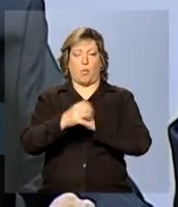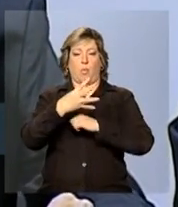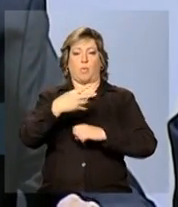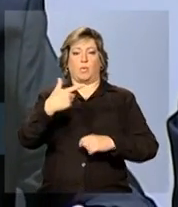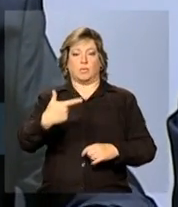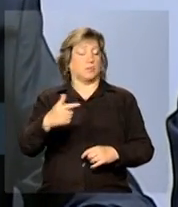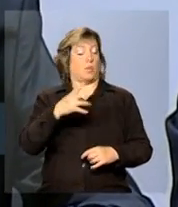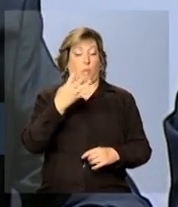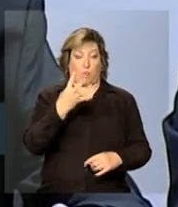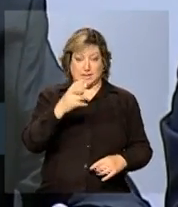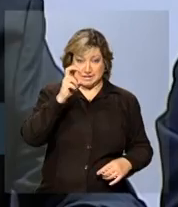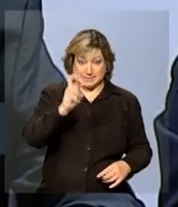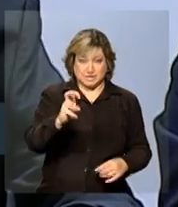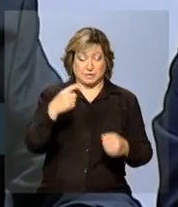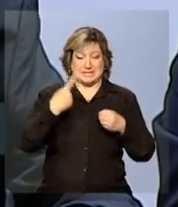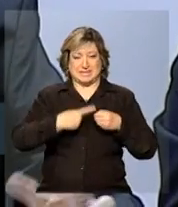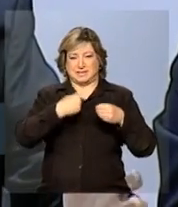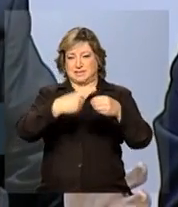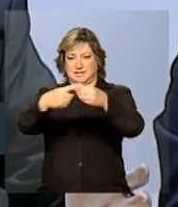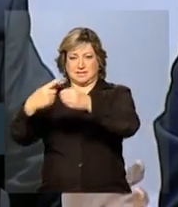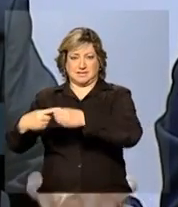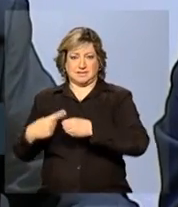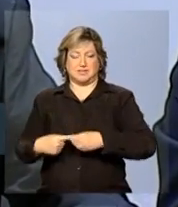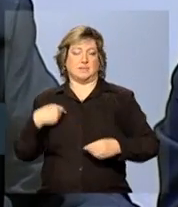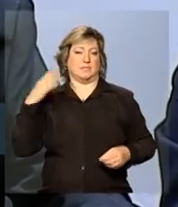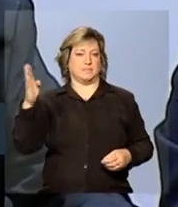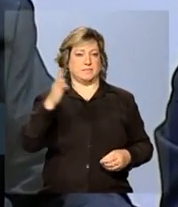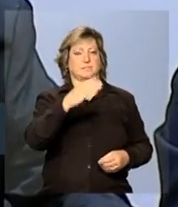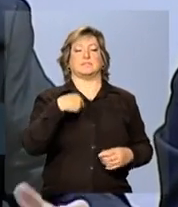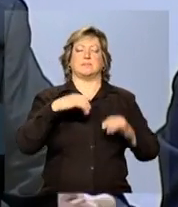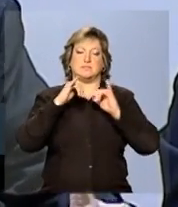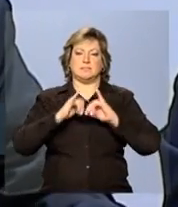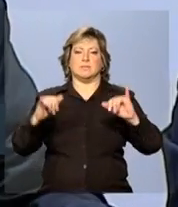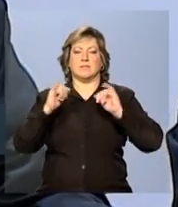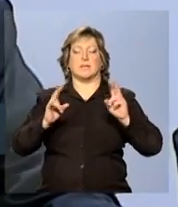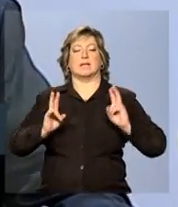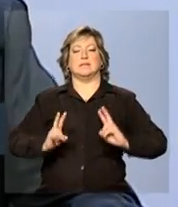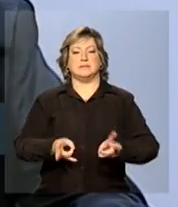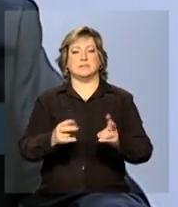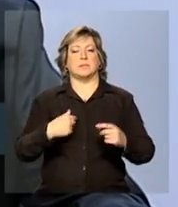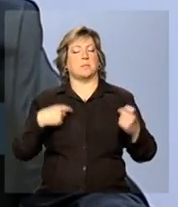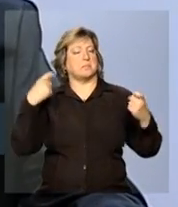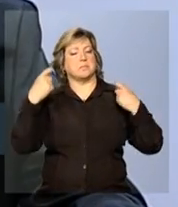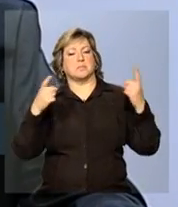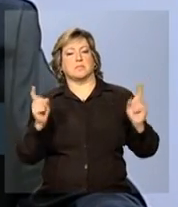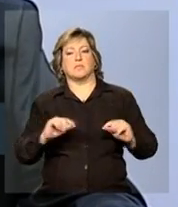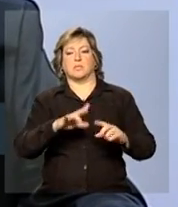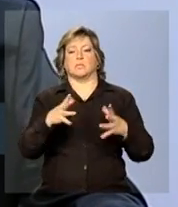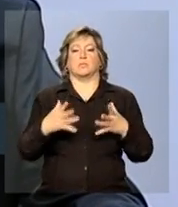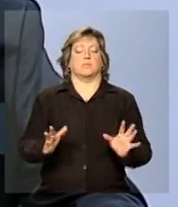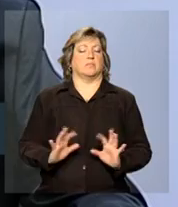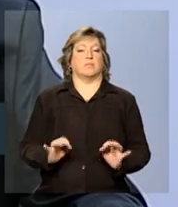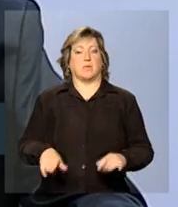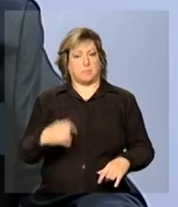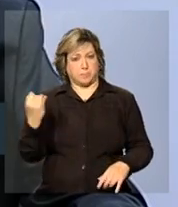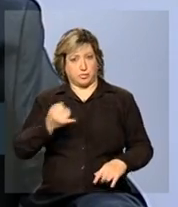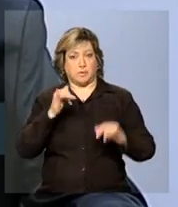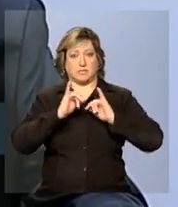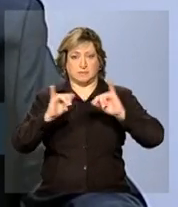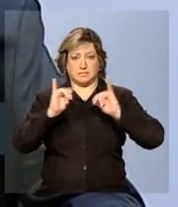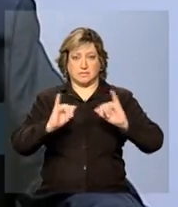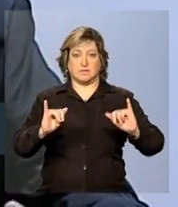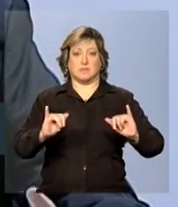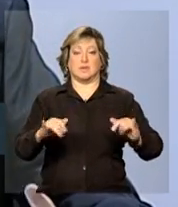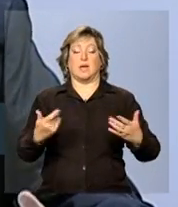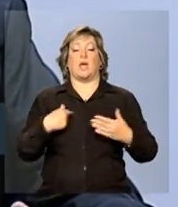nas 45 cidades eu divulguei isso sem me preocupar em estar aborrecendo ninguém. E eu